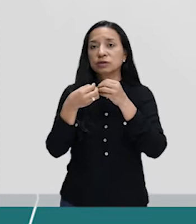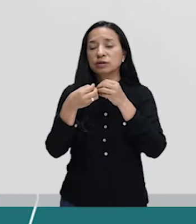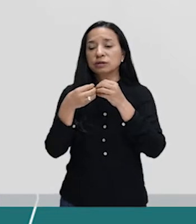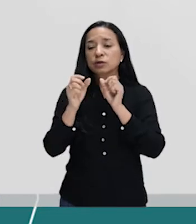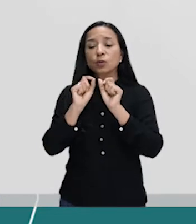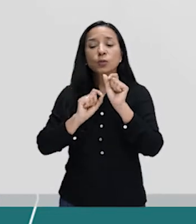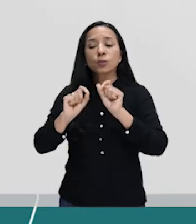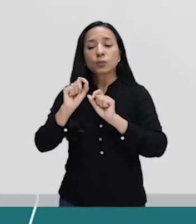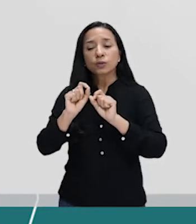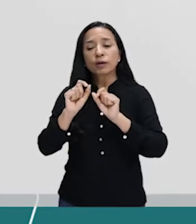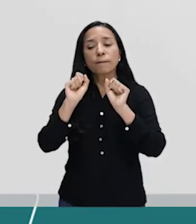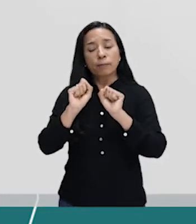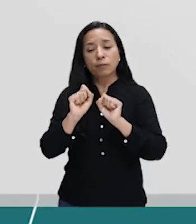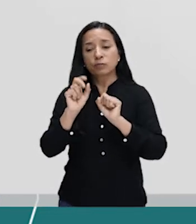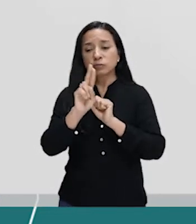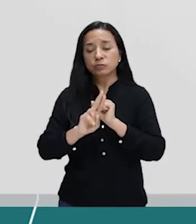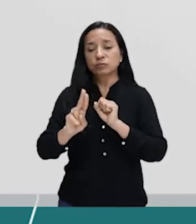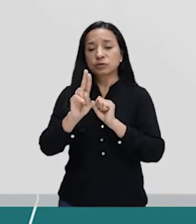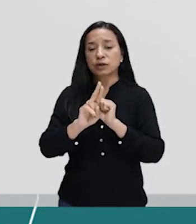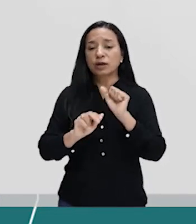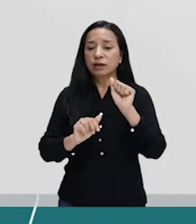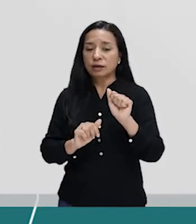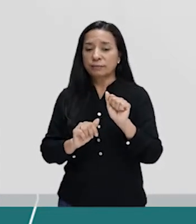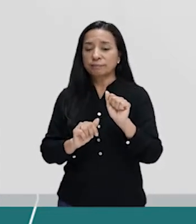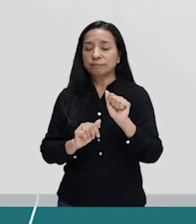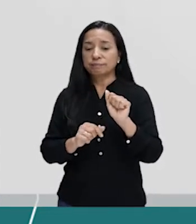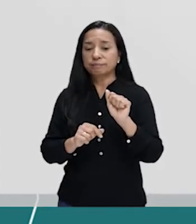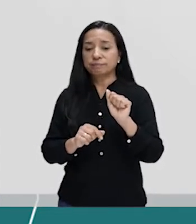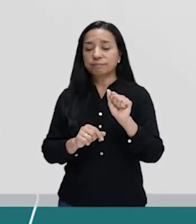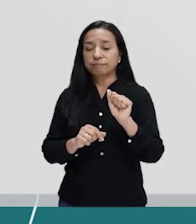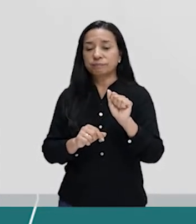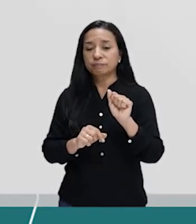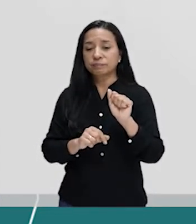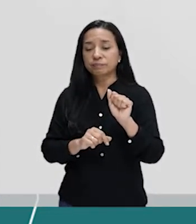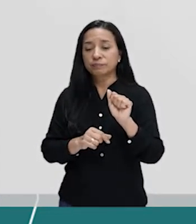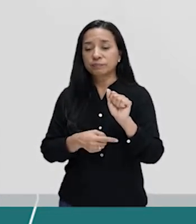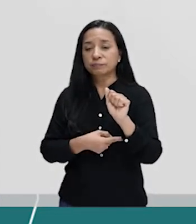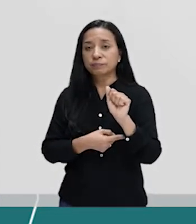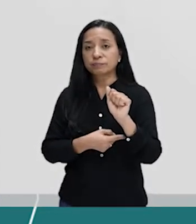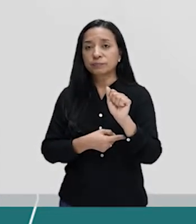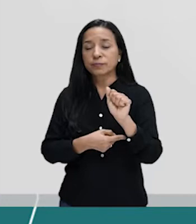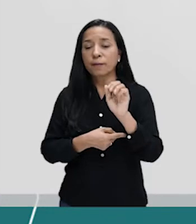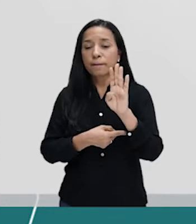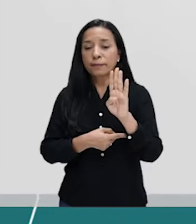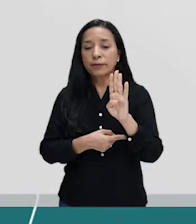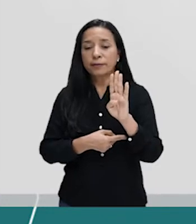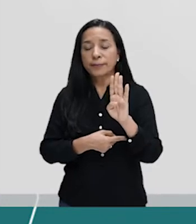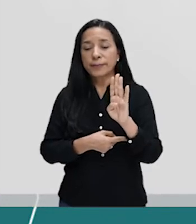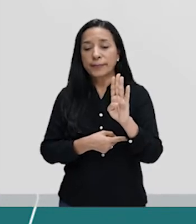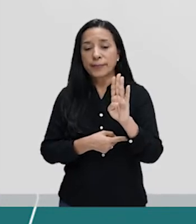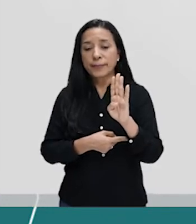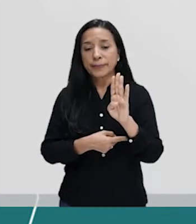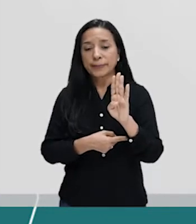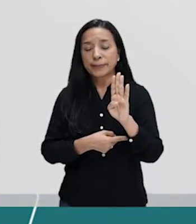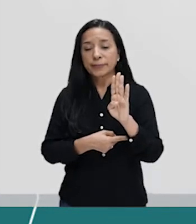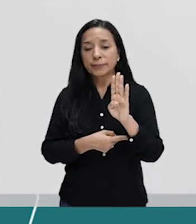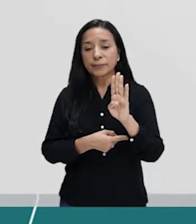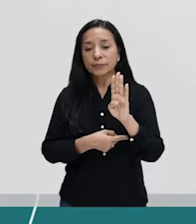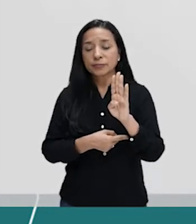essa concordância. Então, a opção A, esses e aquela. Opção B,